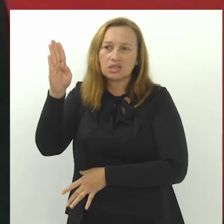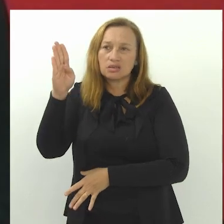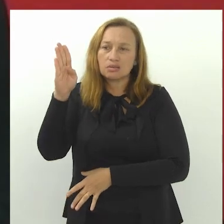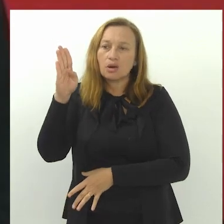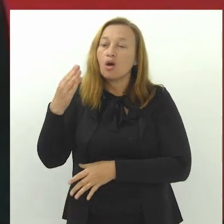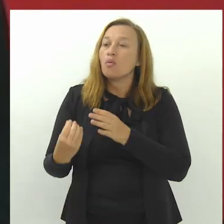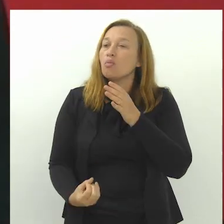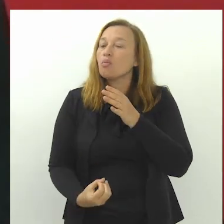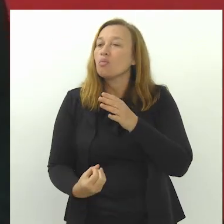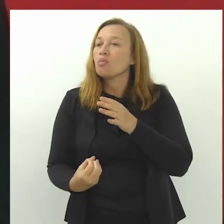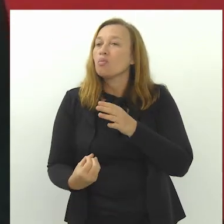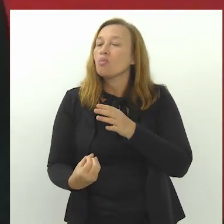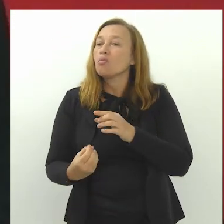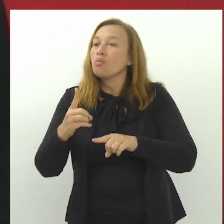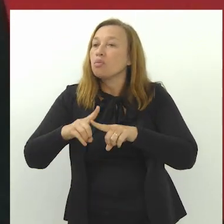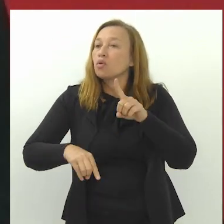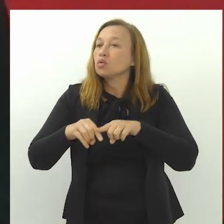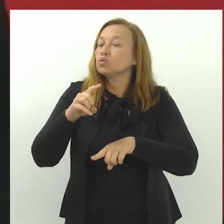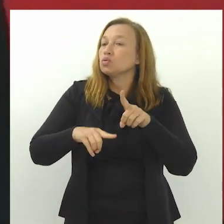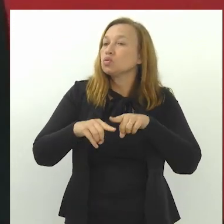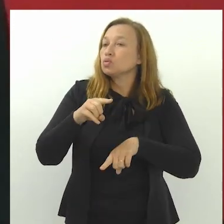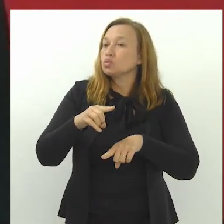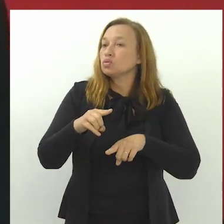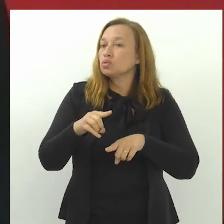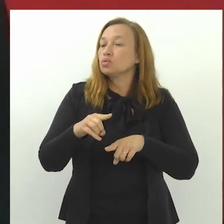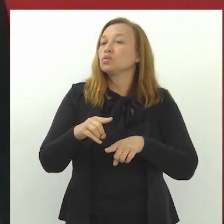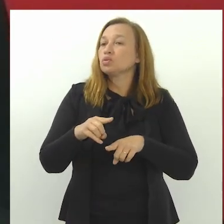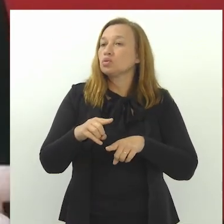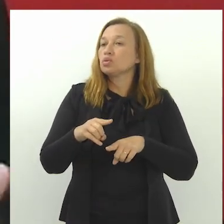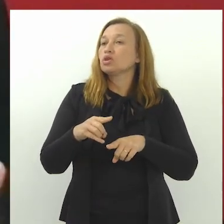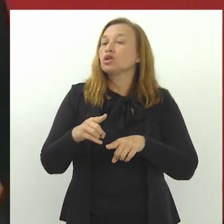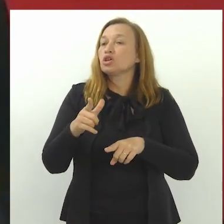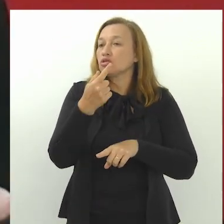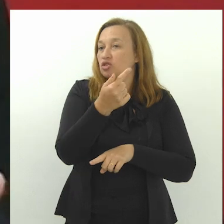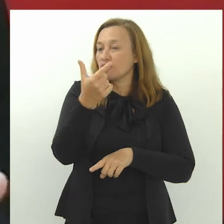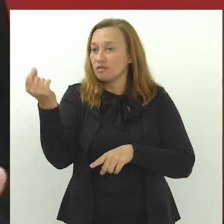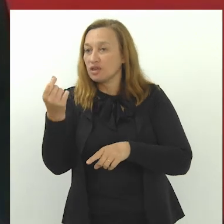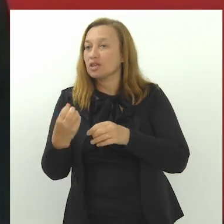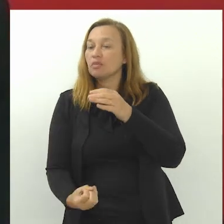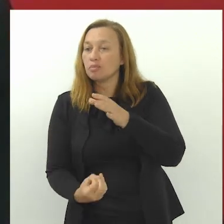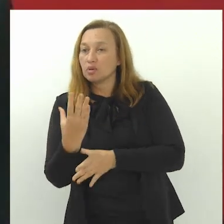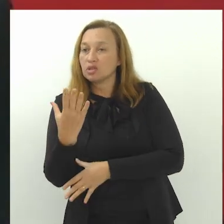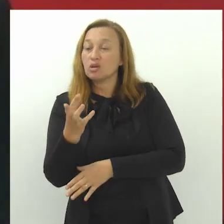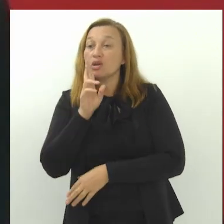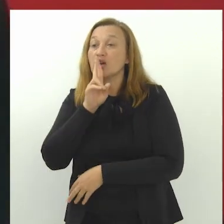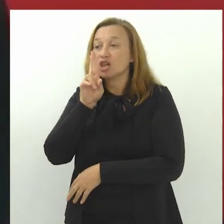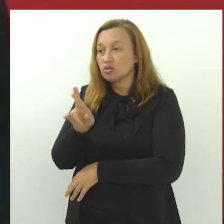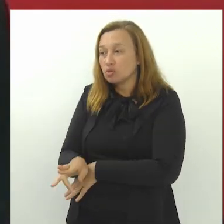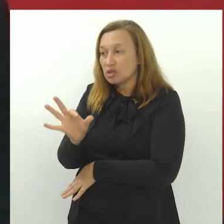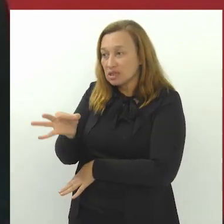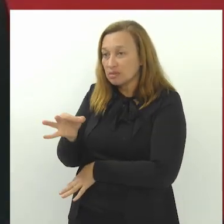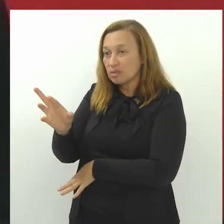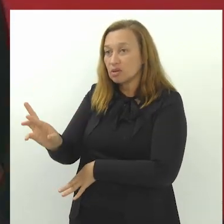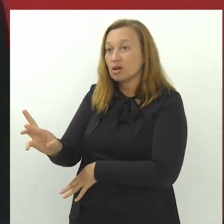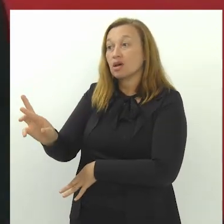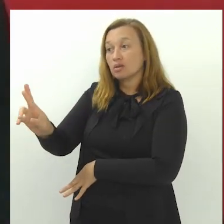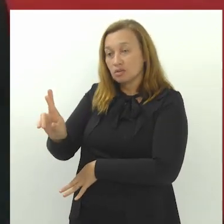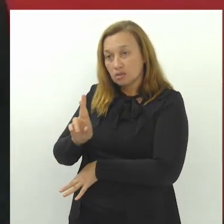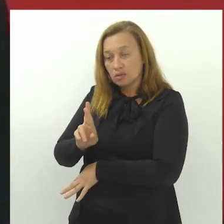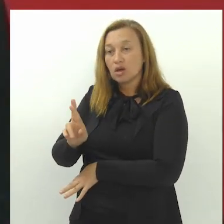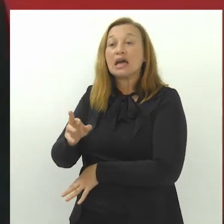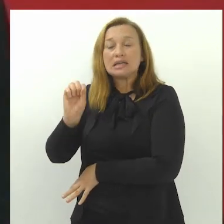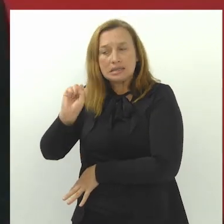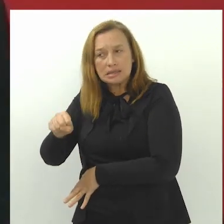que esse é o principal produto acabado que o G20 produziu. E,